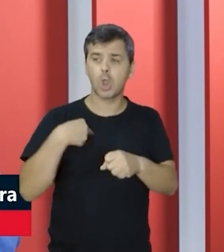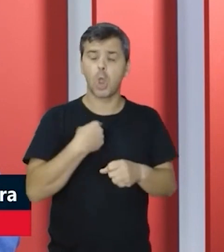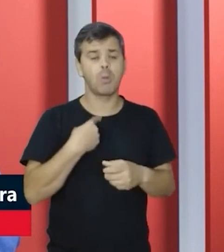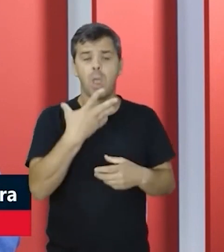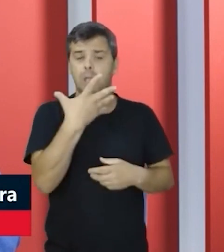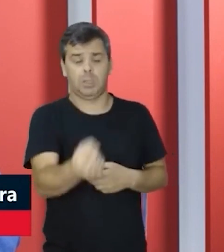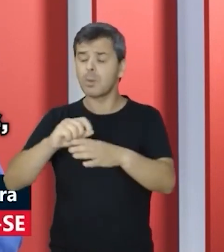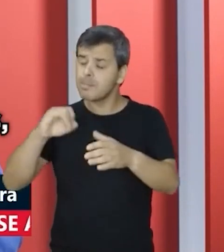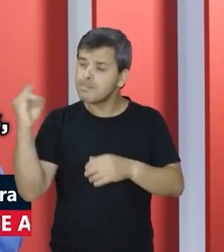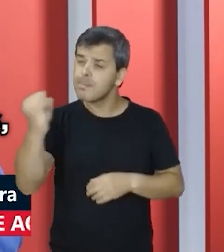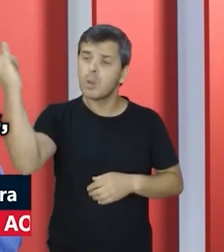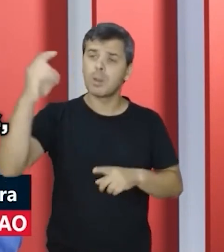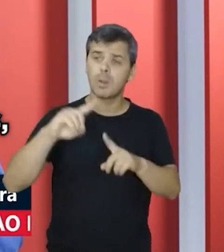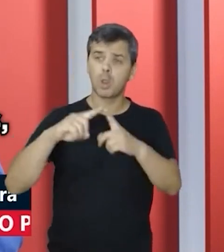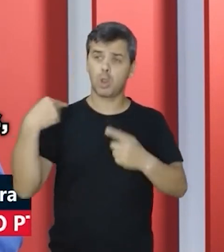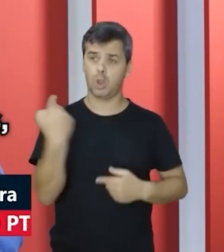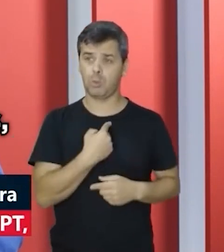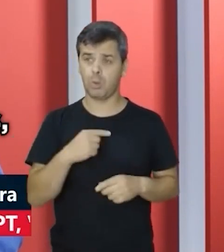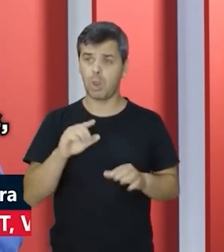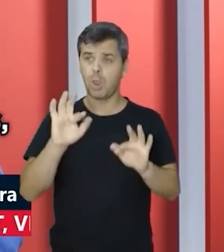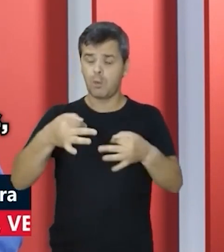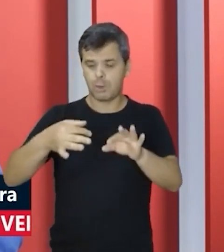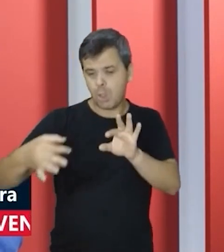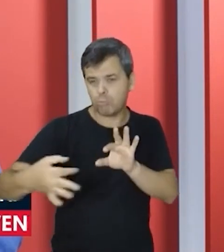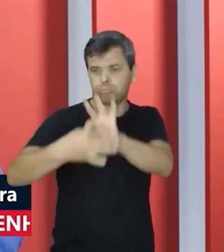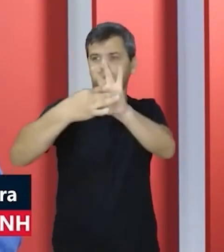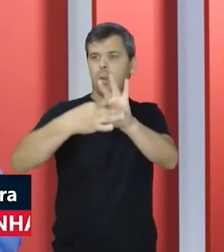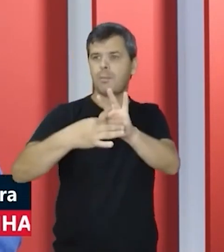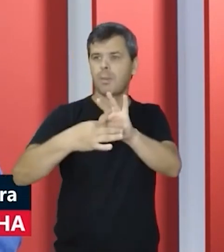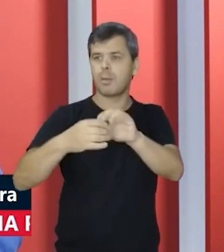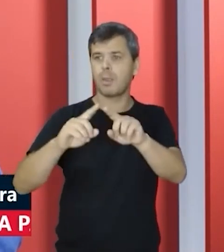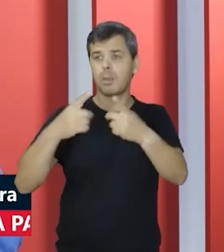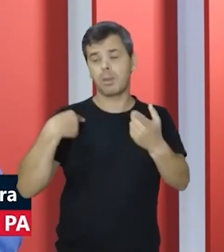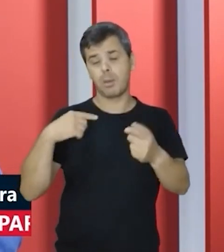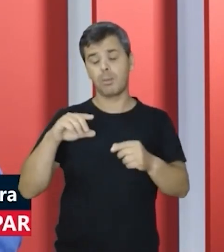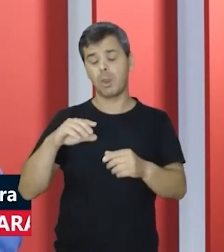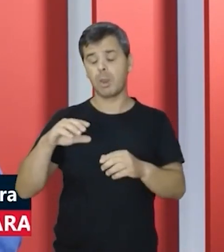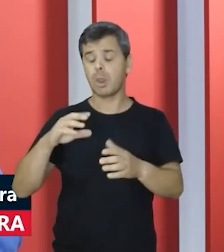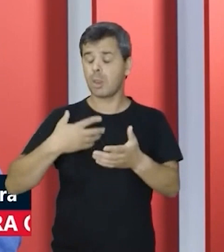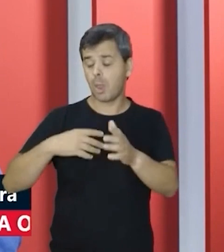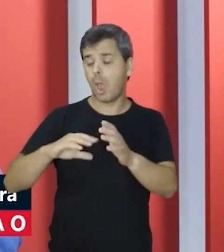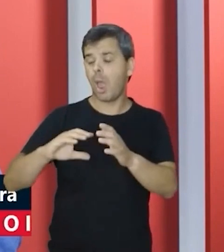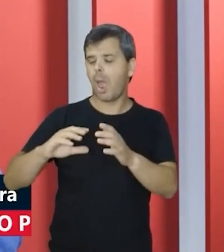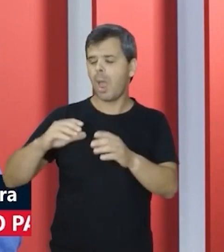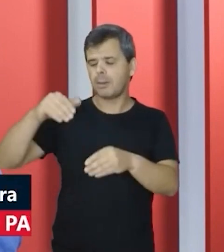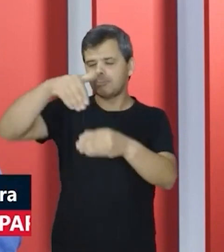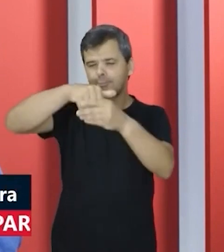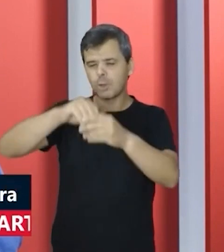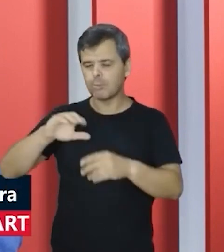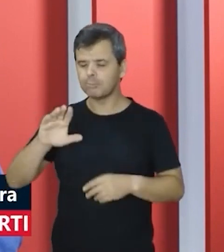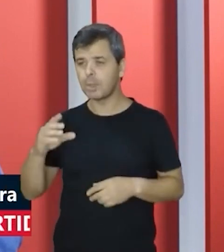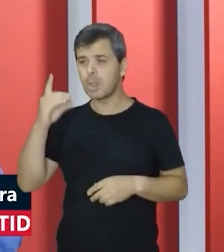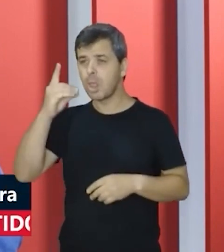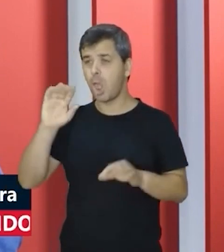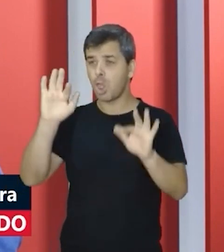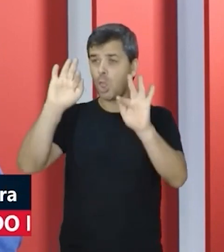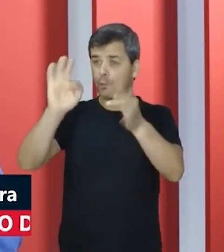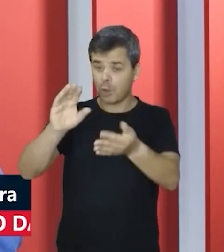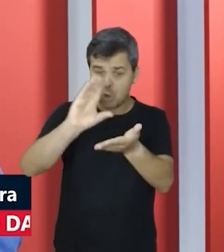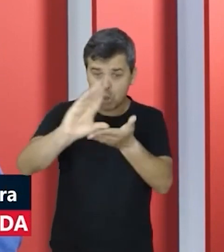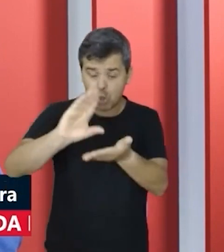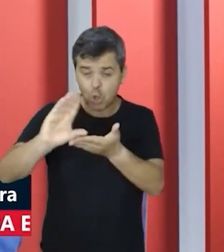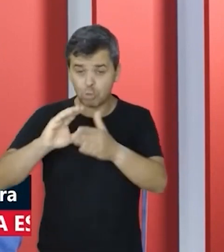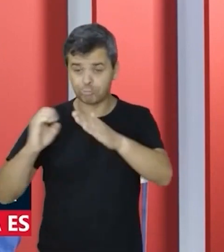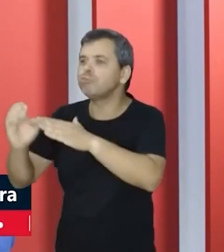permitir um retrocesso. Nós tivemos o fim das coligações, que era uma excrescência na eleição parlamentar. Nós tivemos o fim do